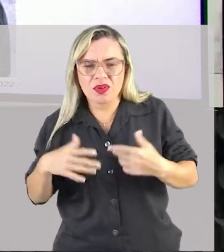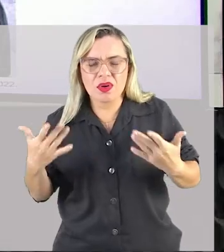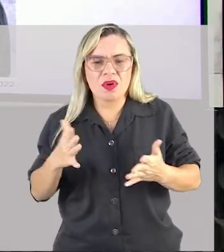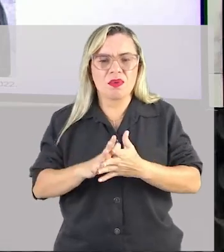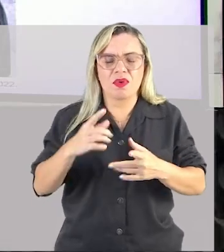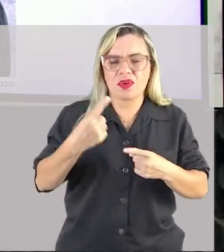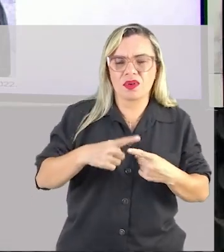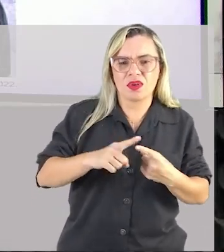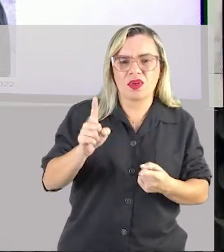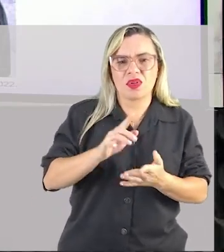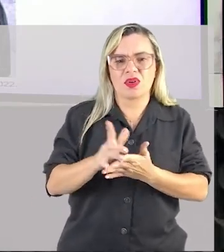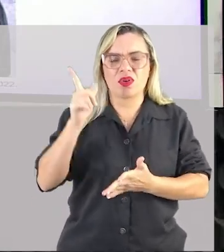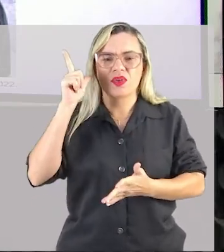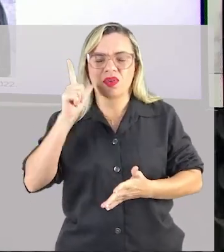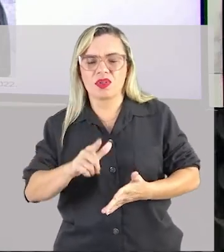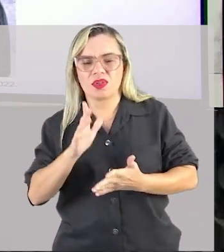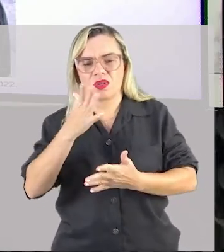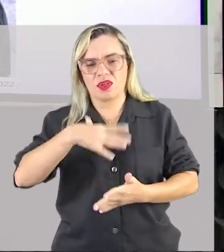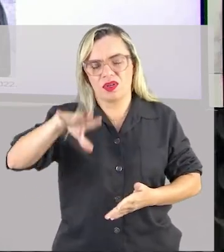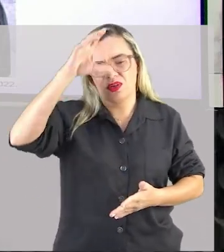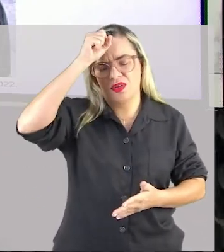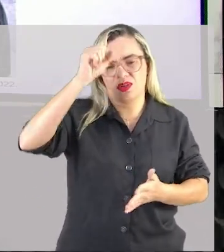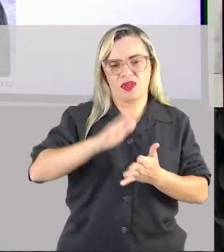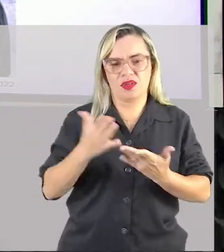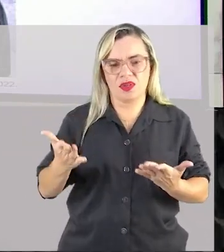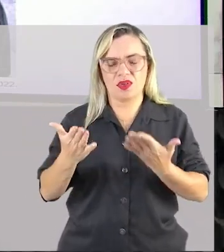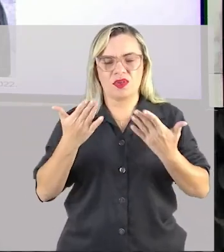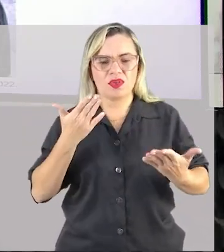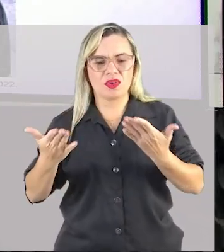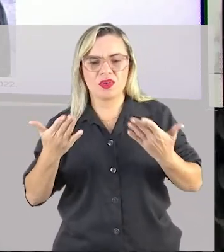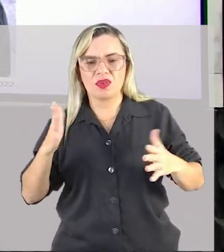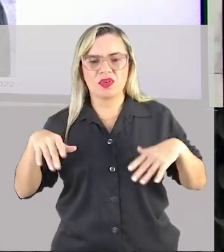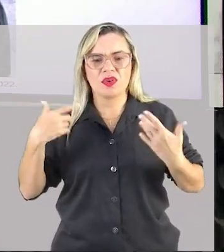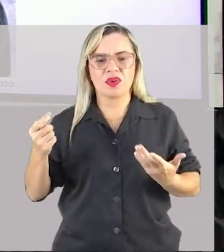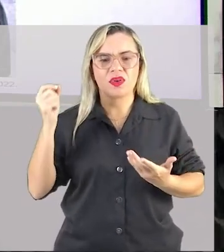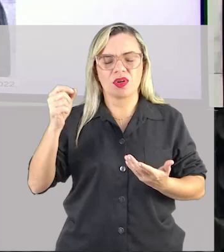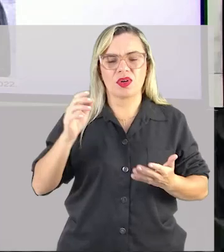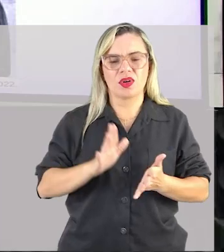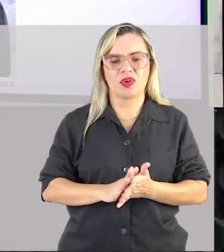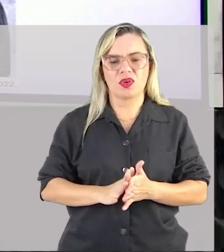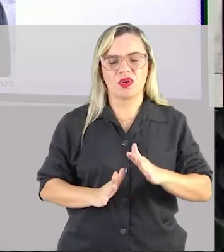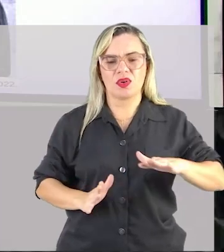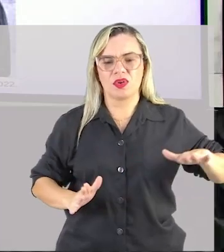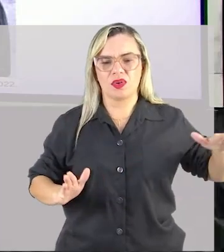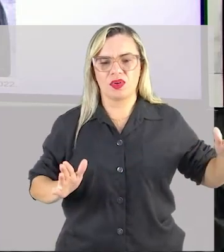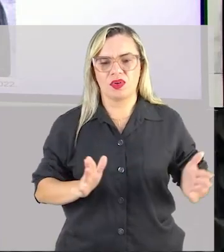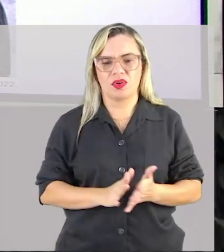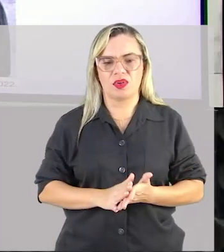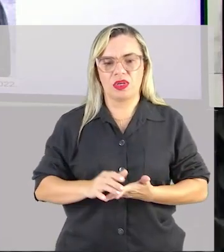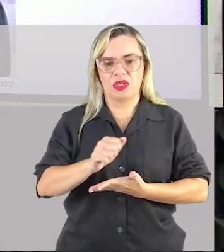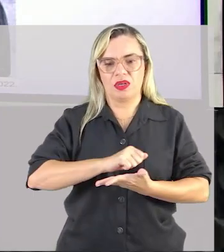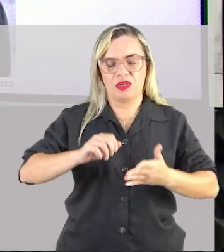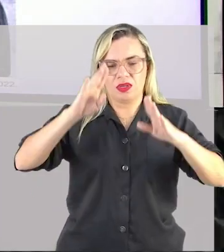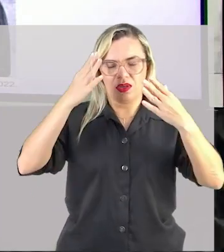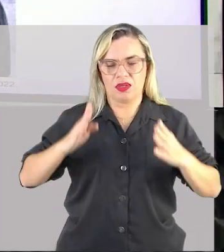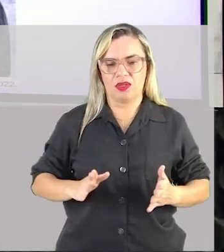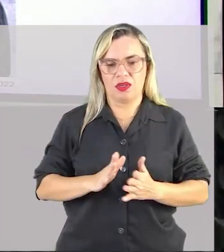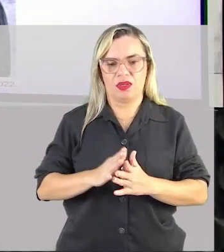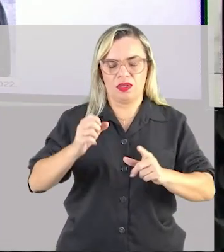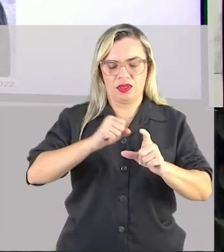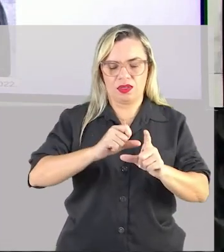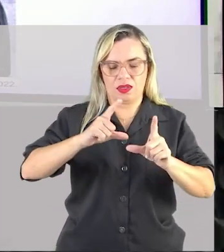como os demais. Mas analisem a escrita. Olha só, letra maiúscula misturando com